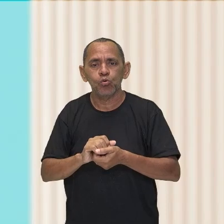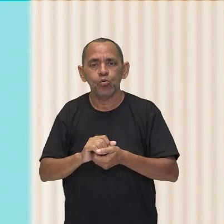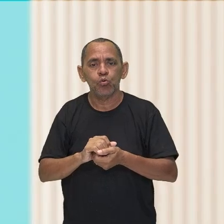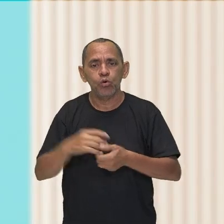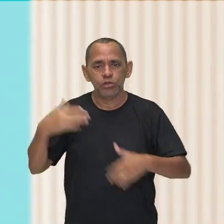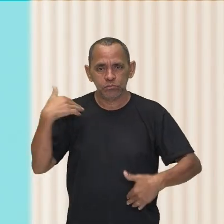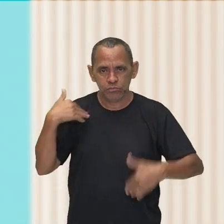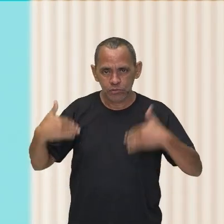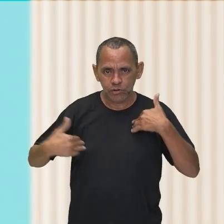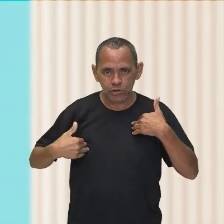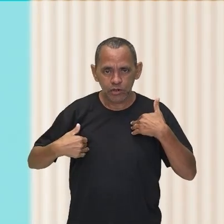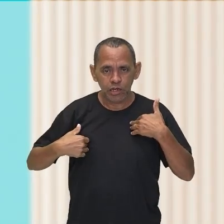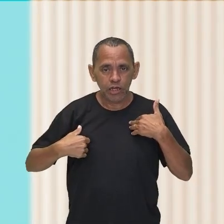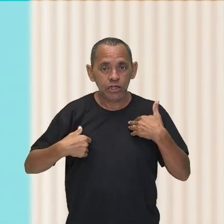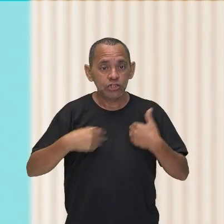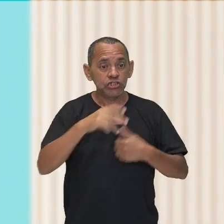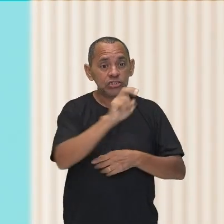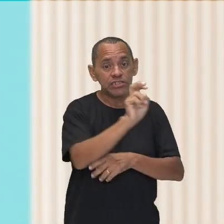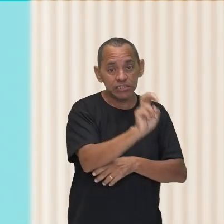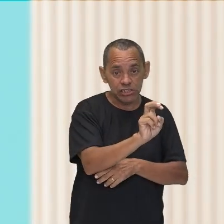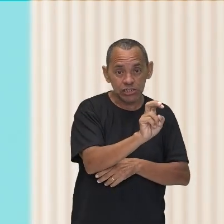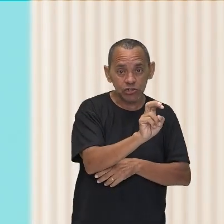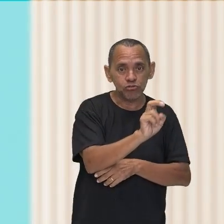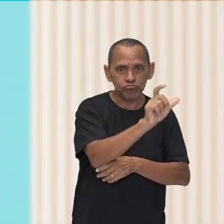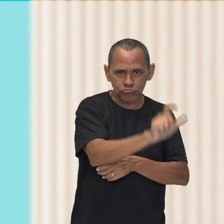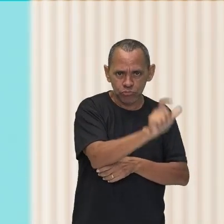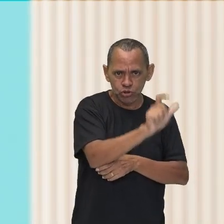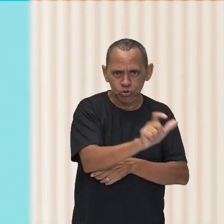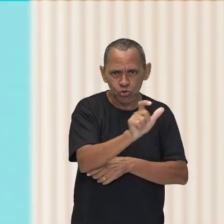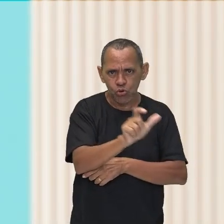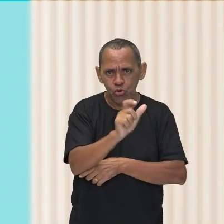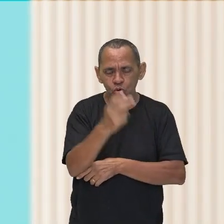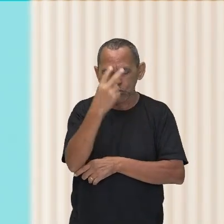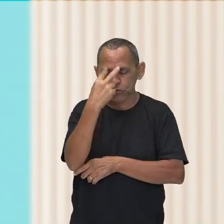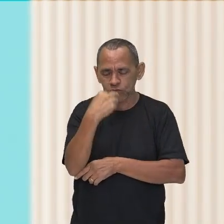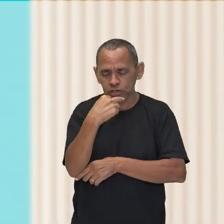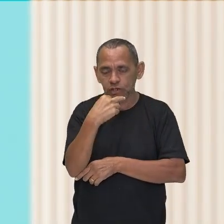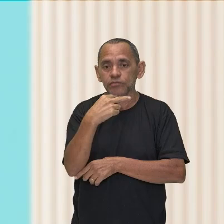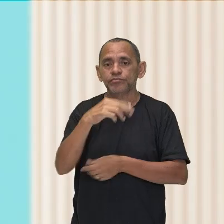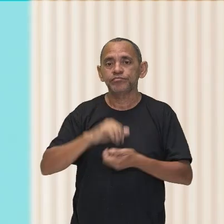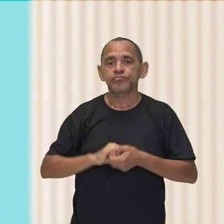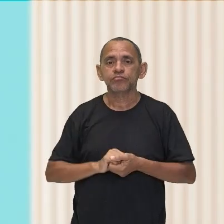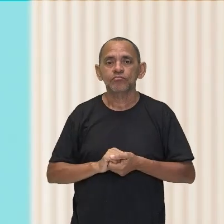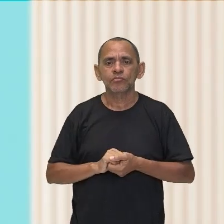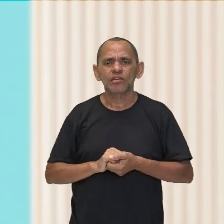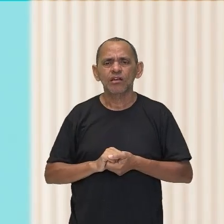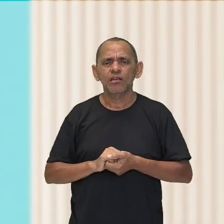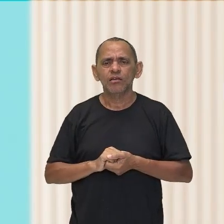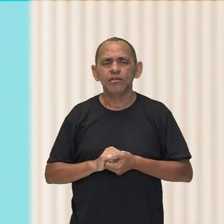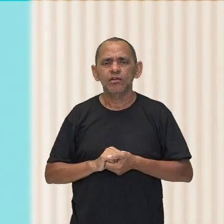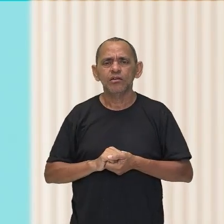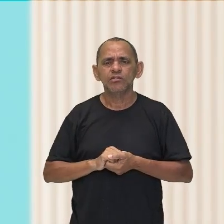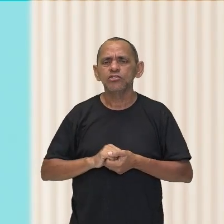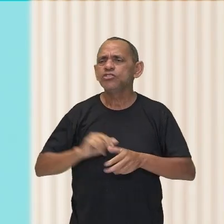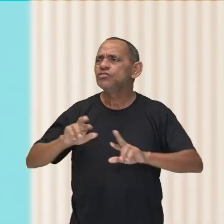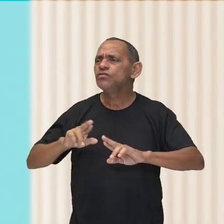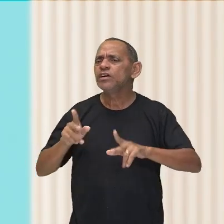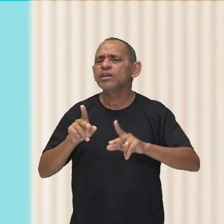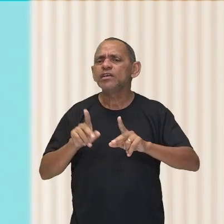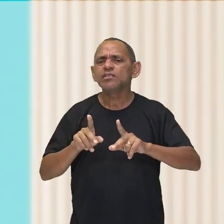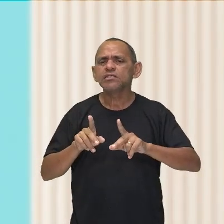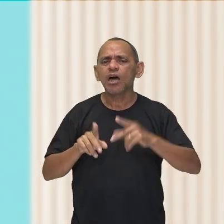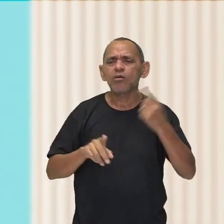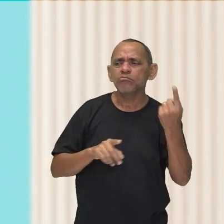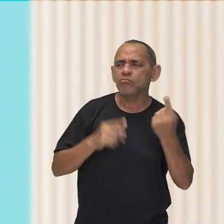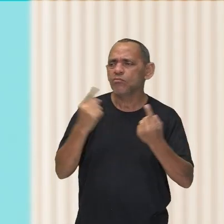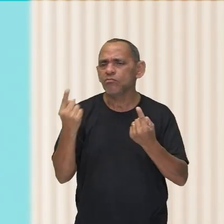com cegueira, certo? Com deficiência visual. Por que é futebol de 5 de 7? É porque futebol de